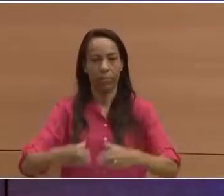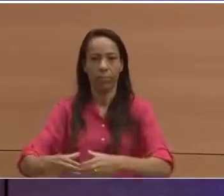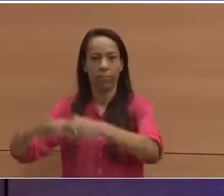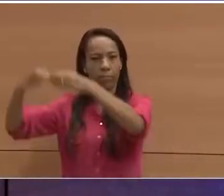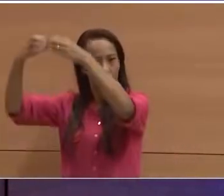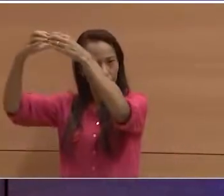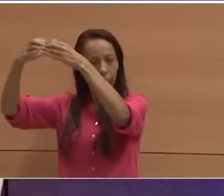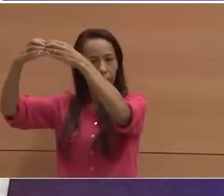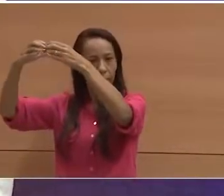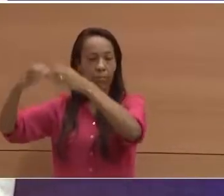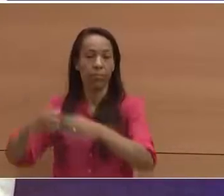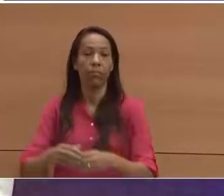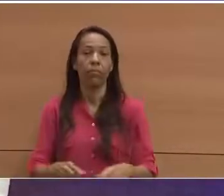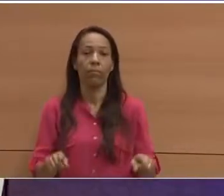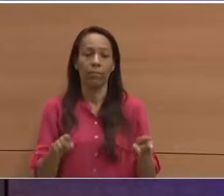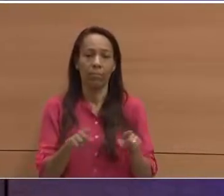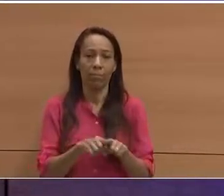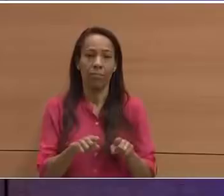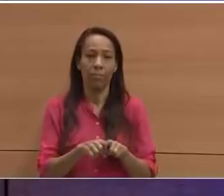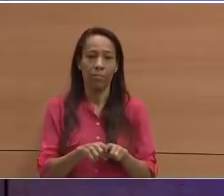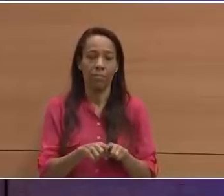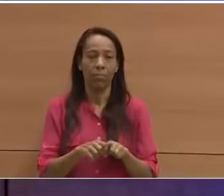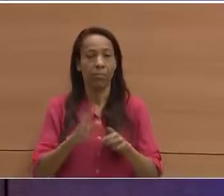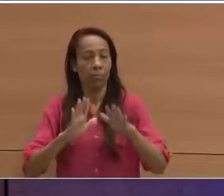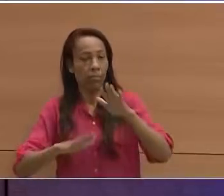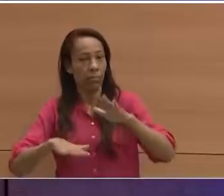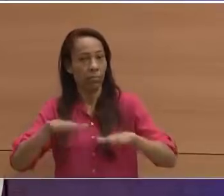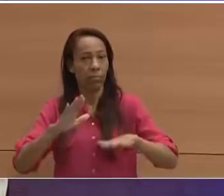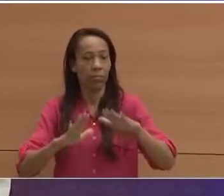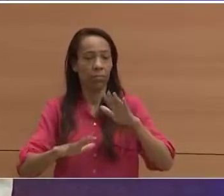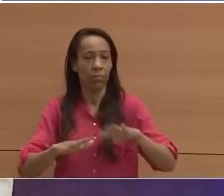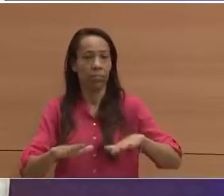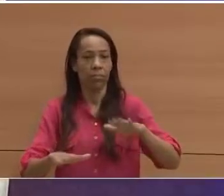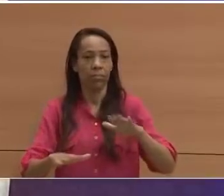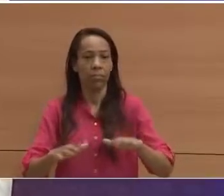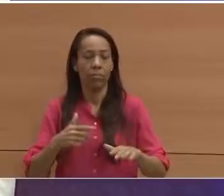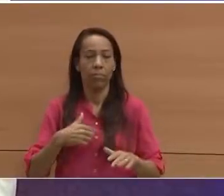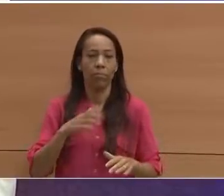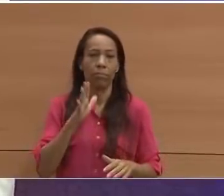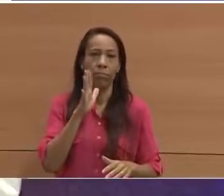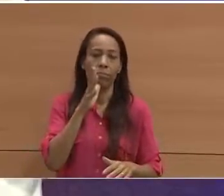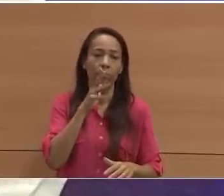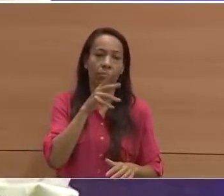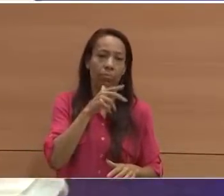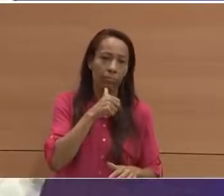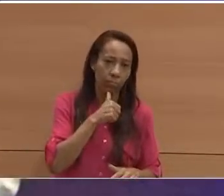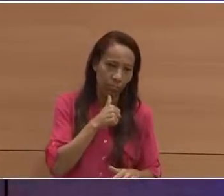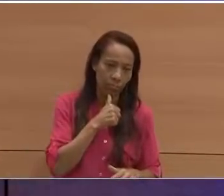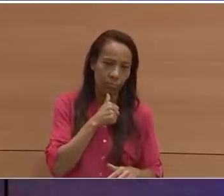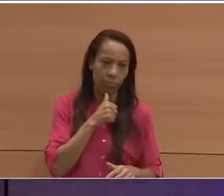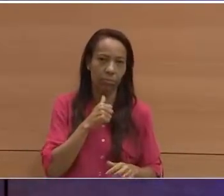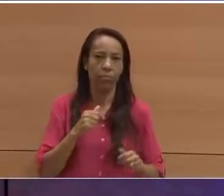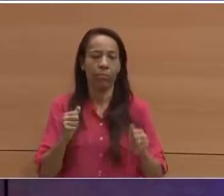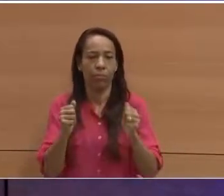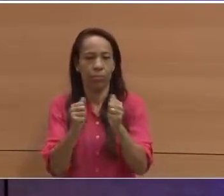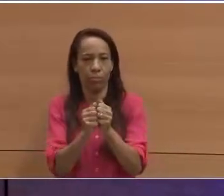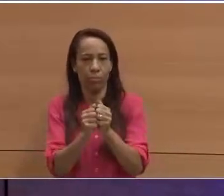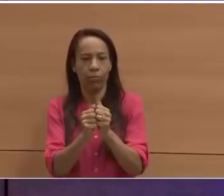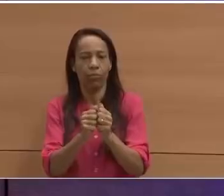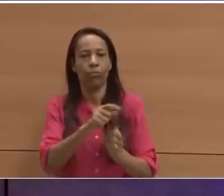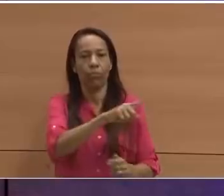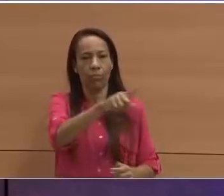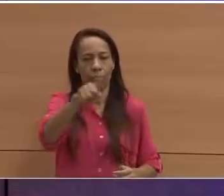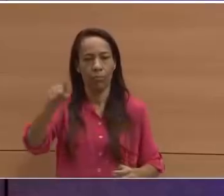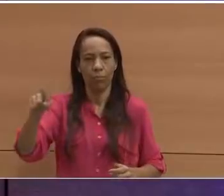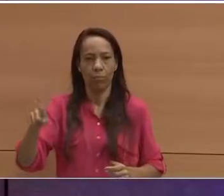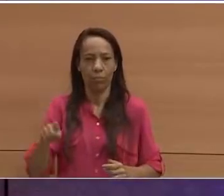que convosco me demore ou mesmo passe o inverno, para que me encaminheis nas viagens